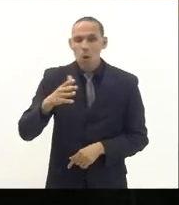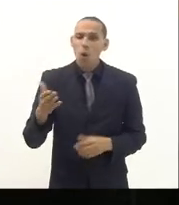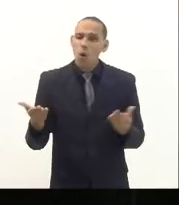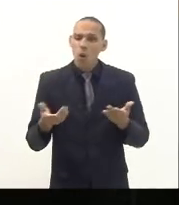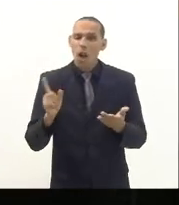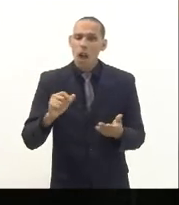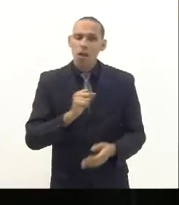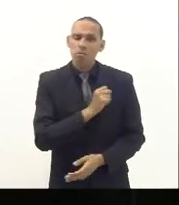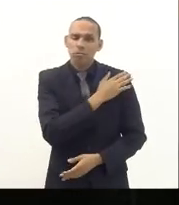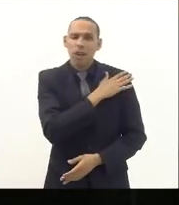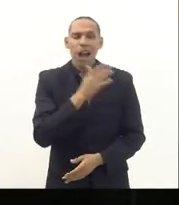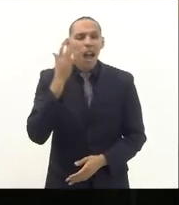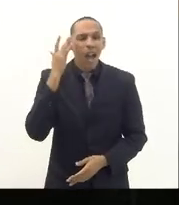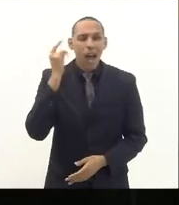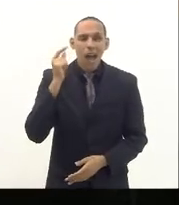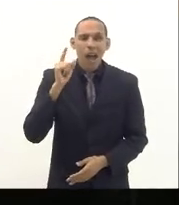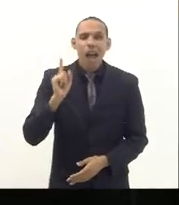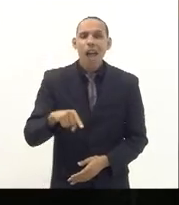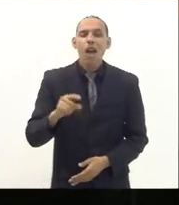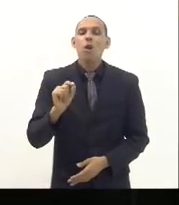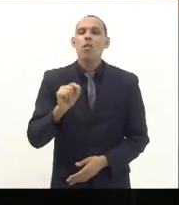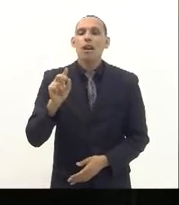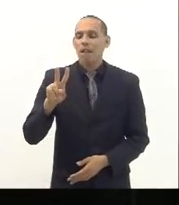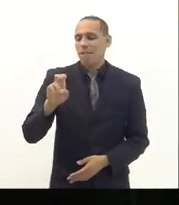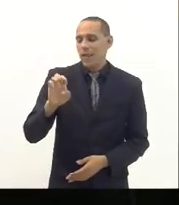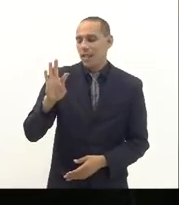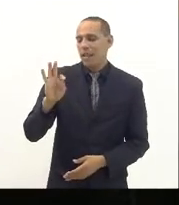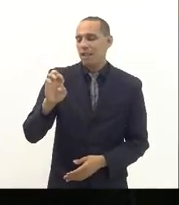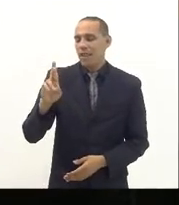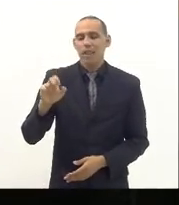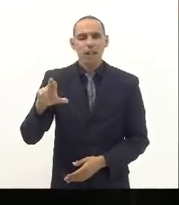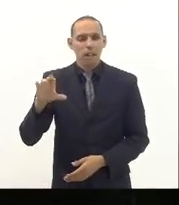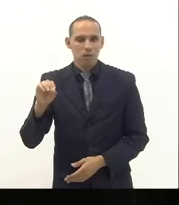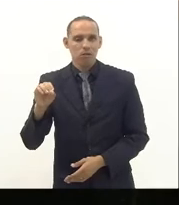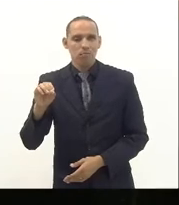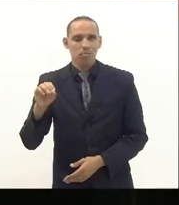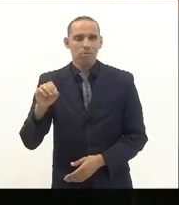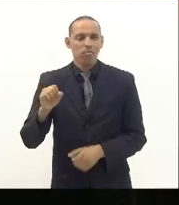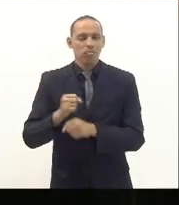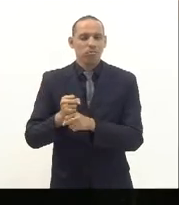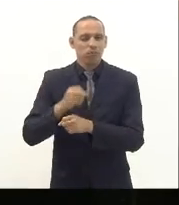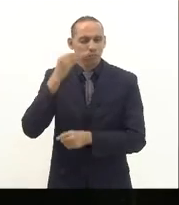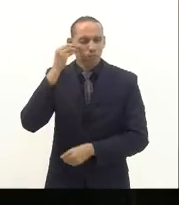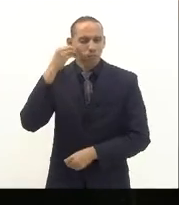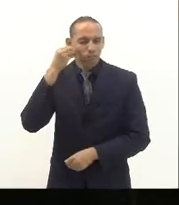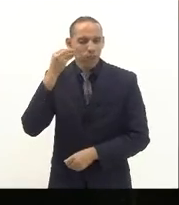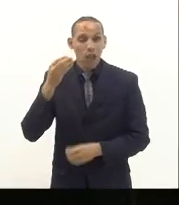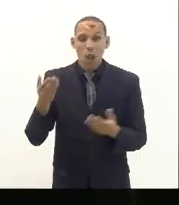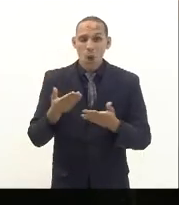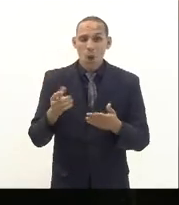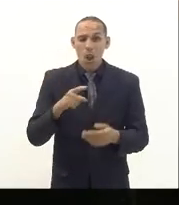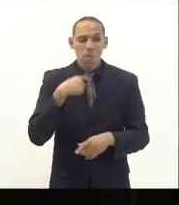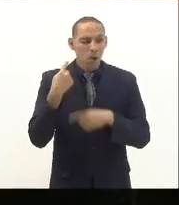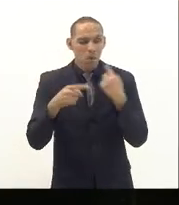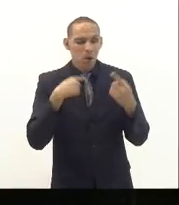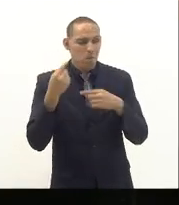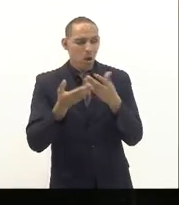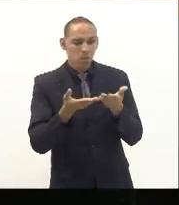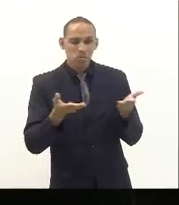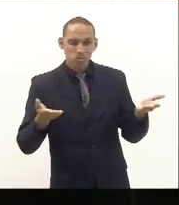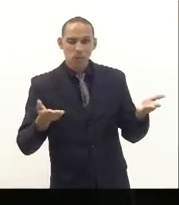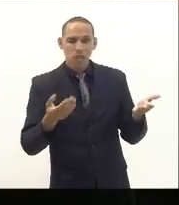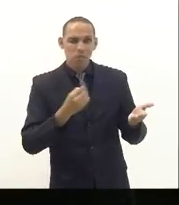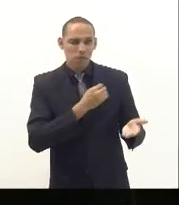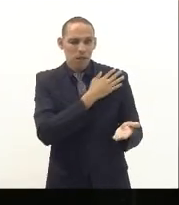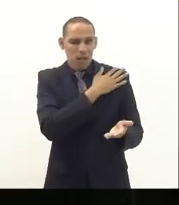os nossos militares mas amanhã serão os nossos veteranos os militares que hoje estão morrendo em combate